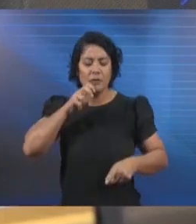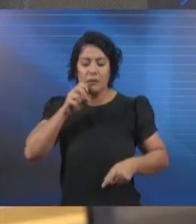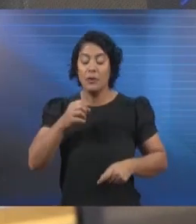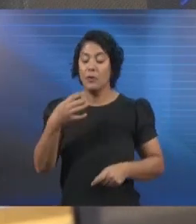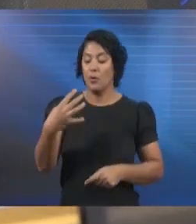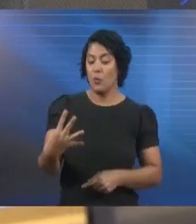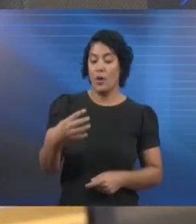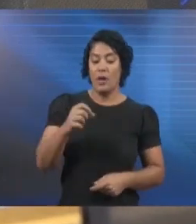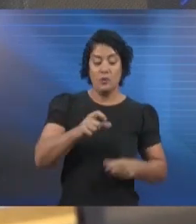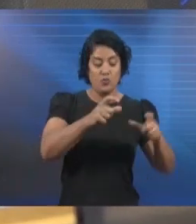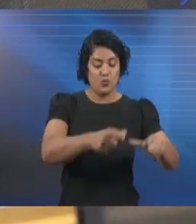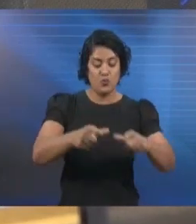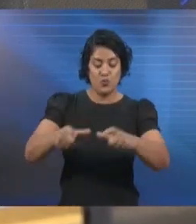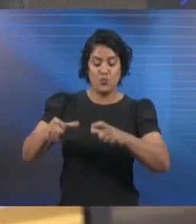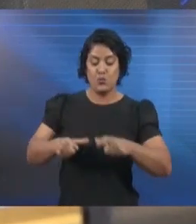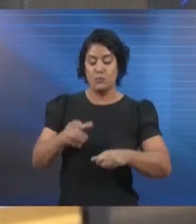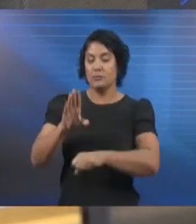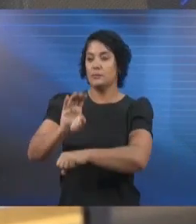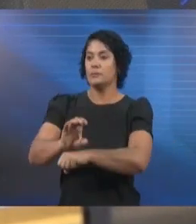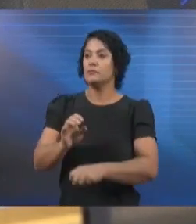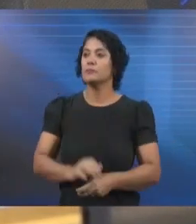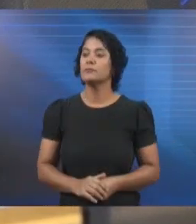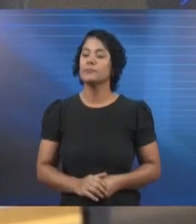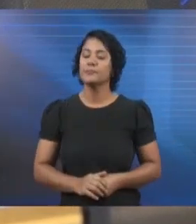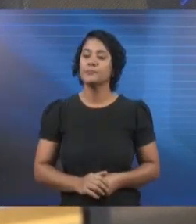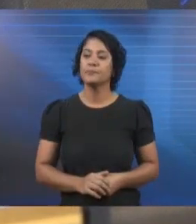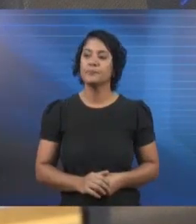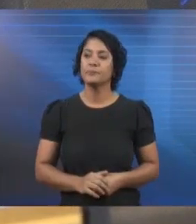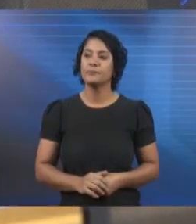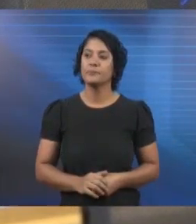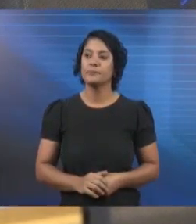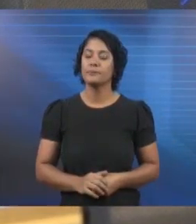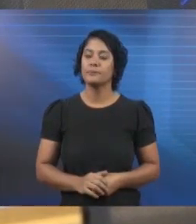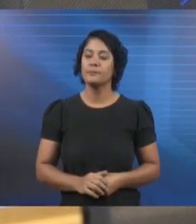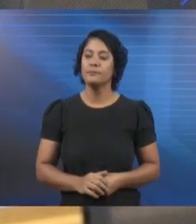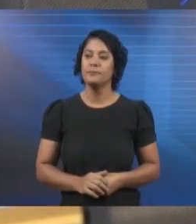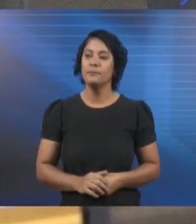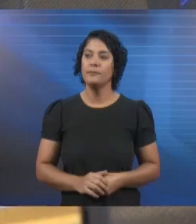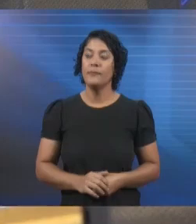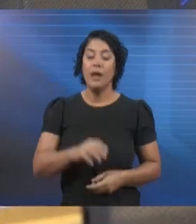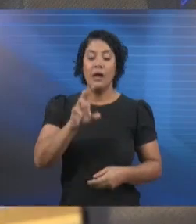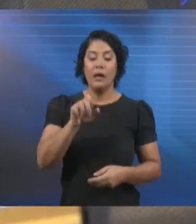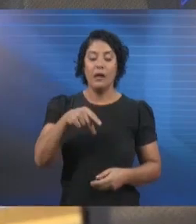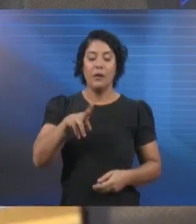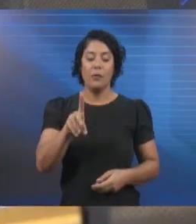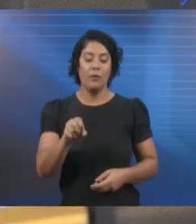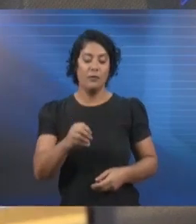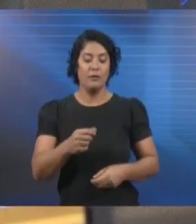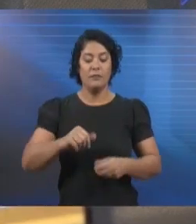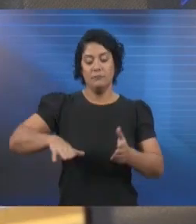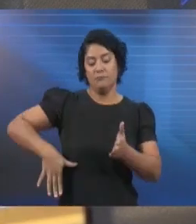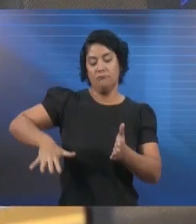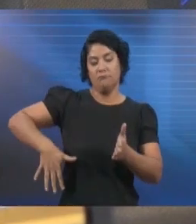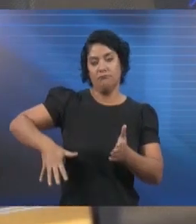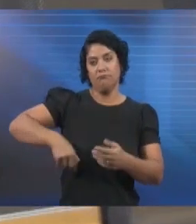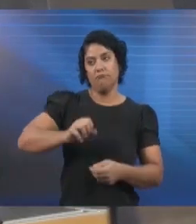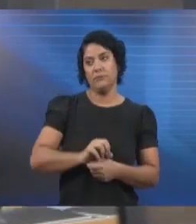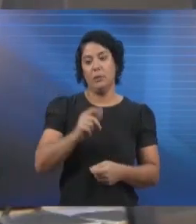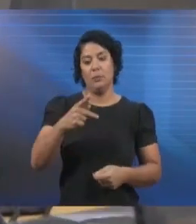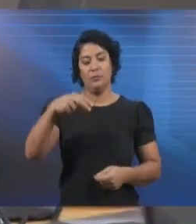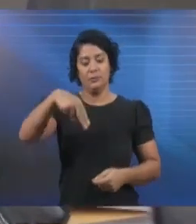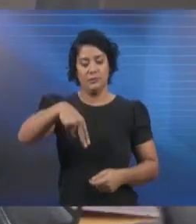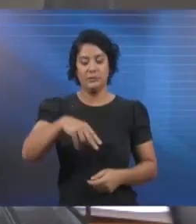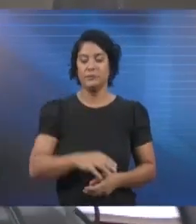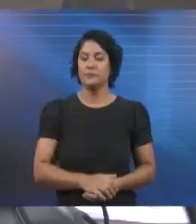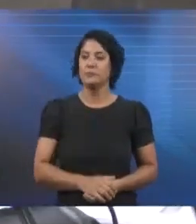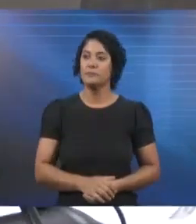quatro cantos do estado com o que está ocorrendo em relação à engorda da Praia de Ponta Negra eu entendo a